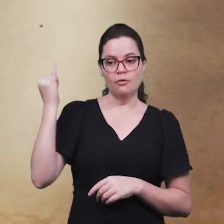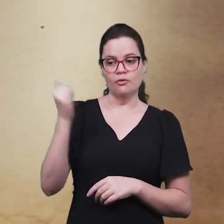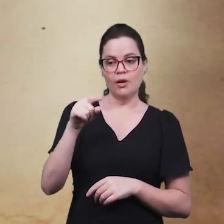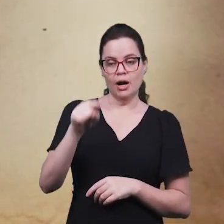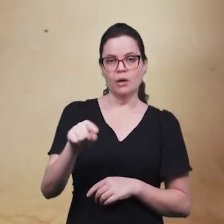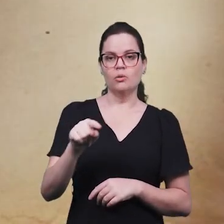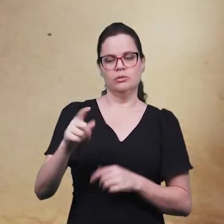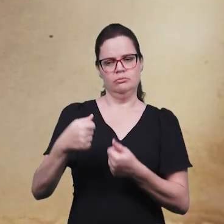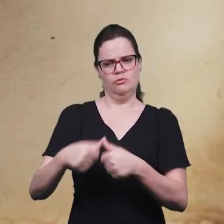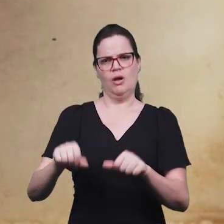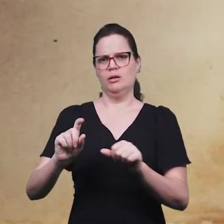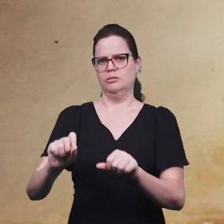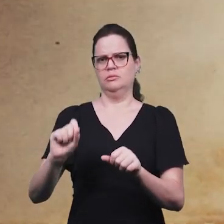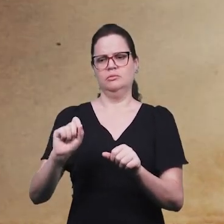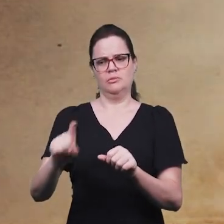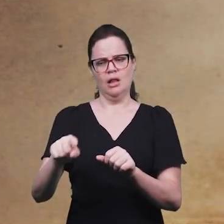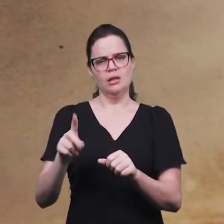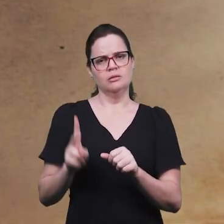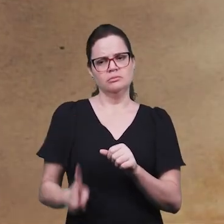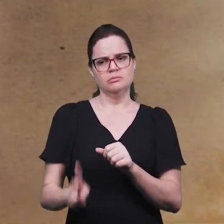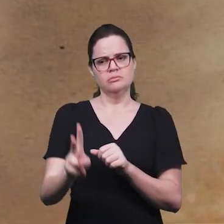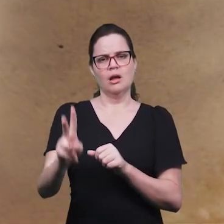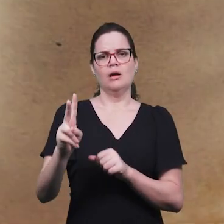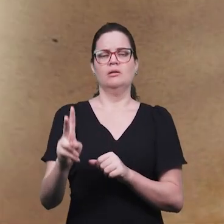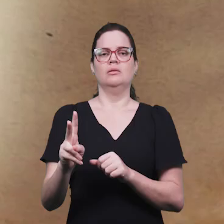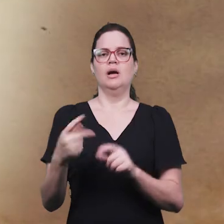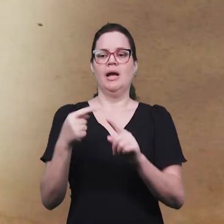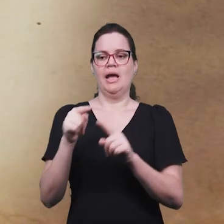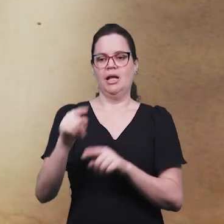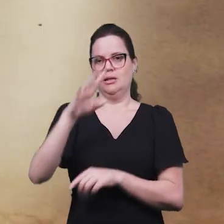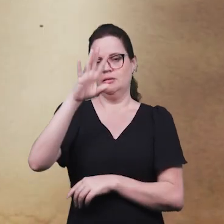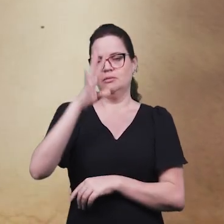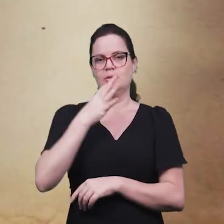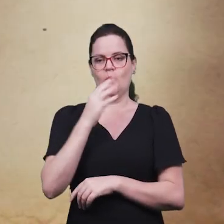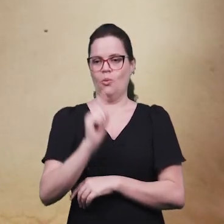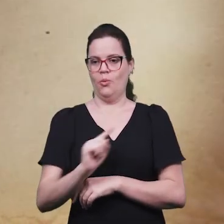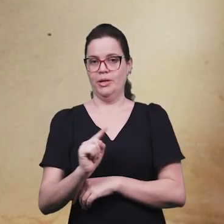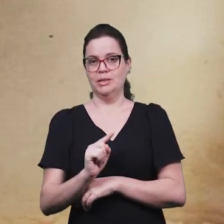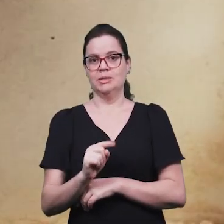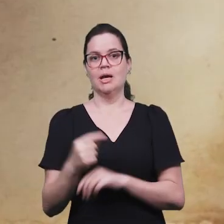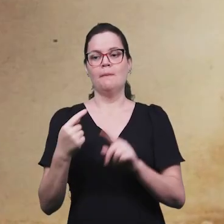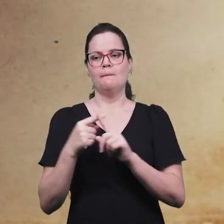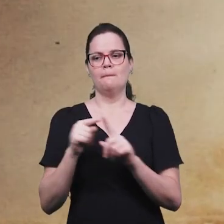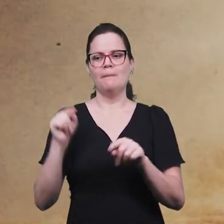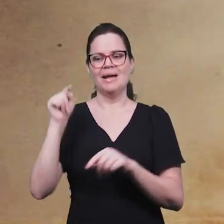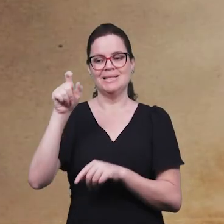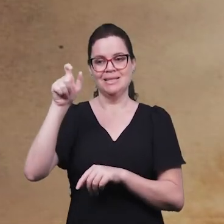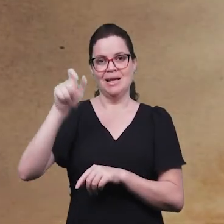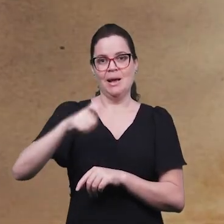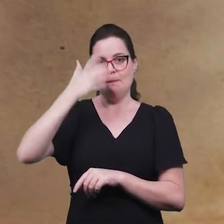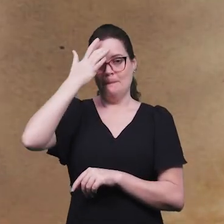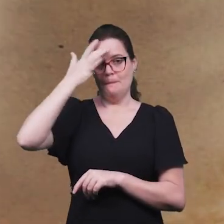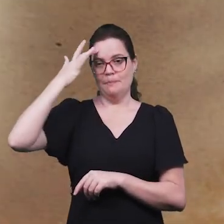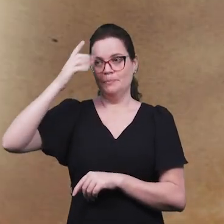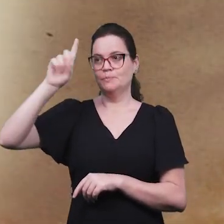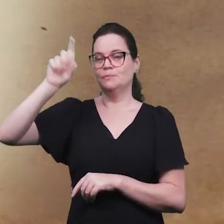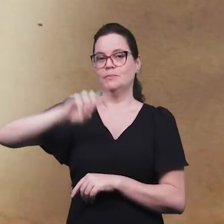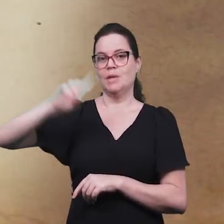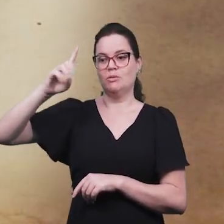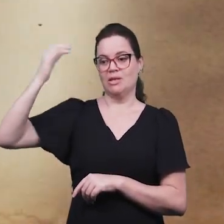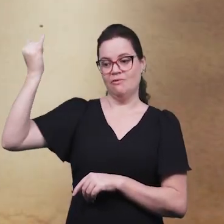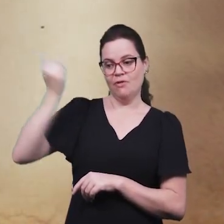o conhecia, mas o que me mandou a batizar com água, esse me disse: Sobre aquele